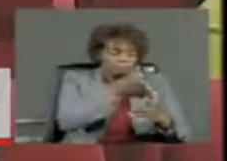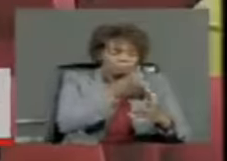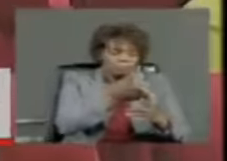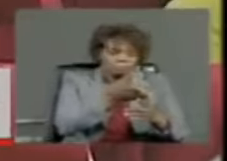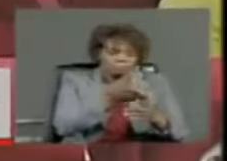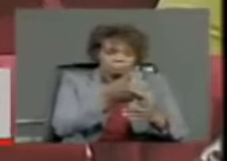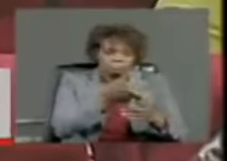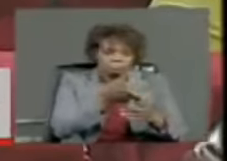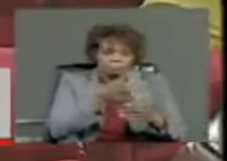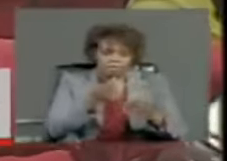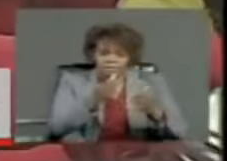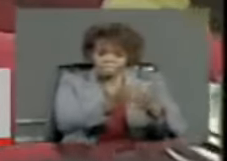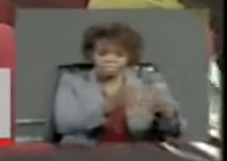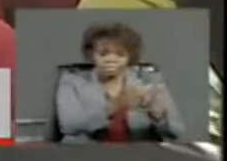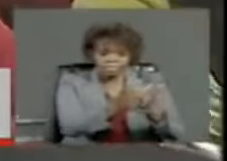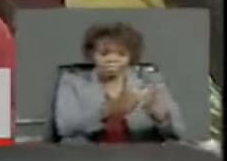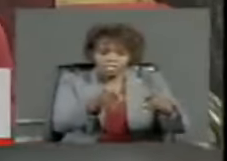Estava proibido